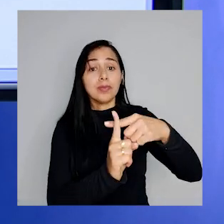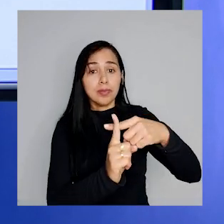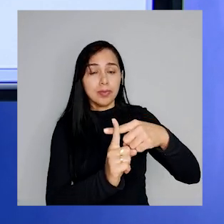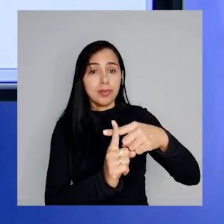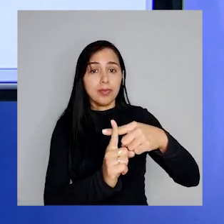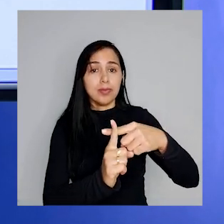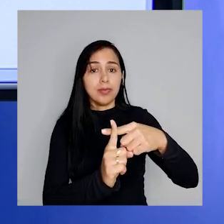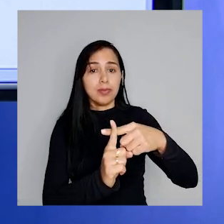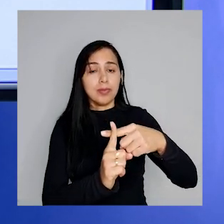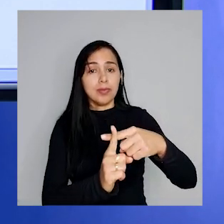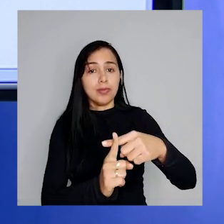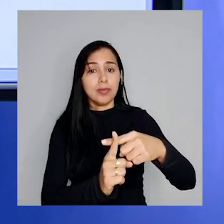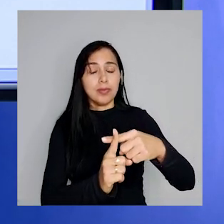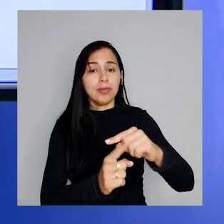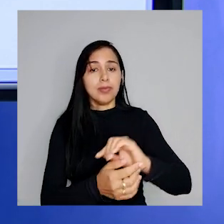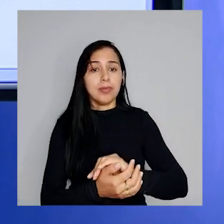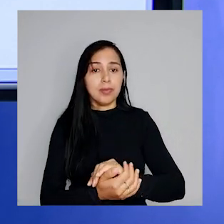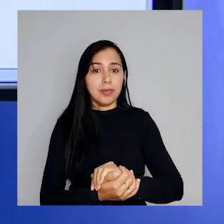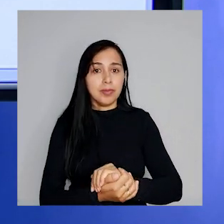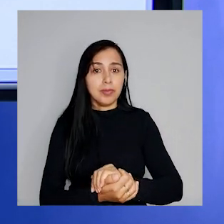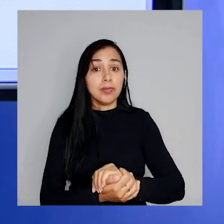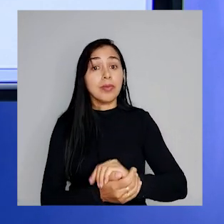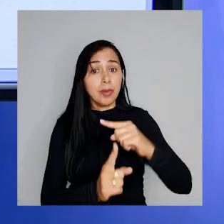mais 3,